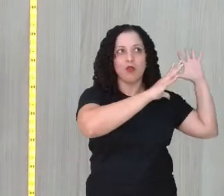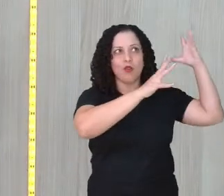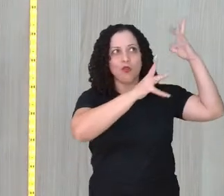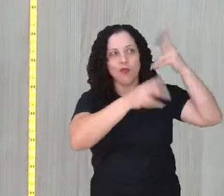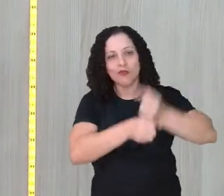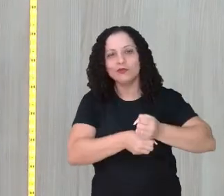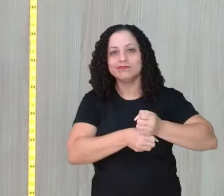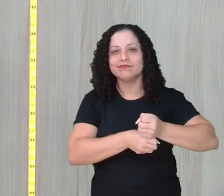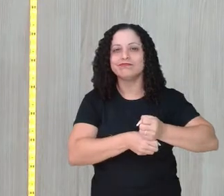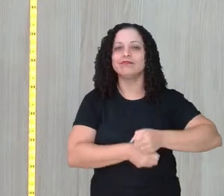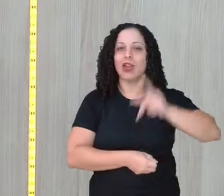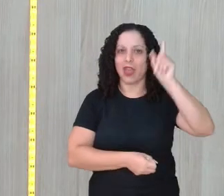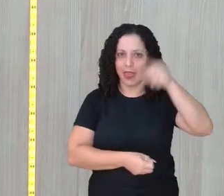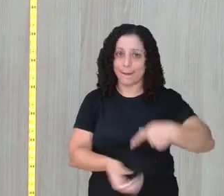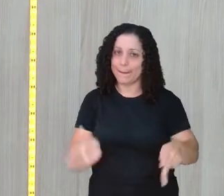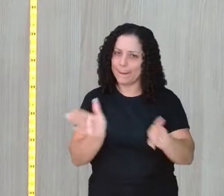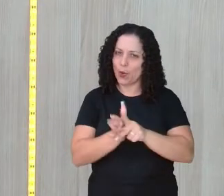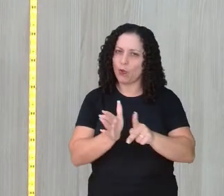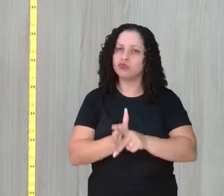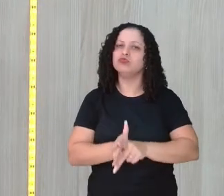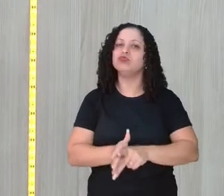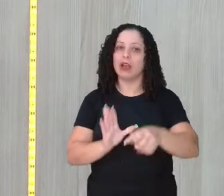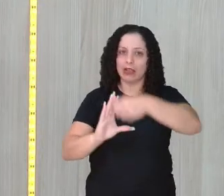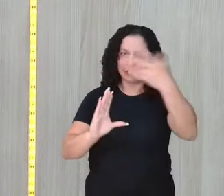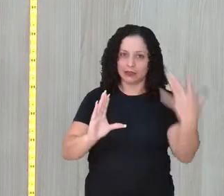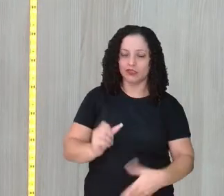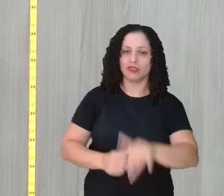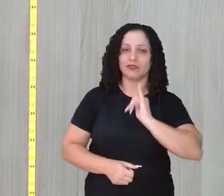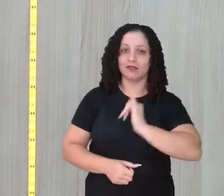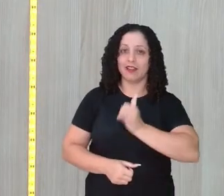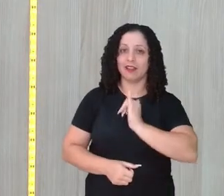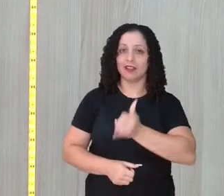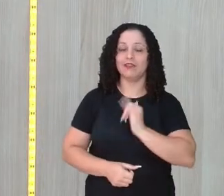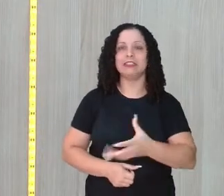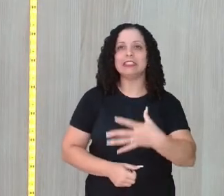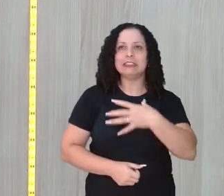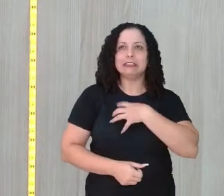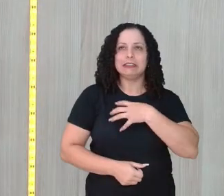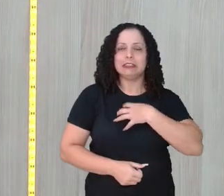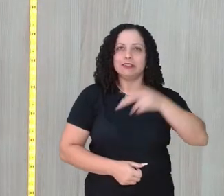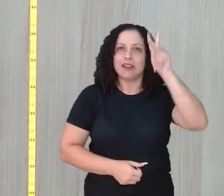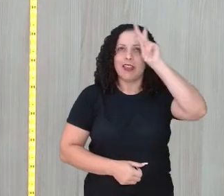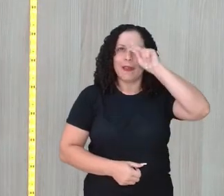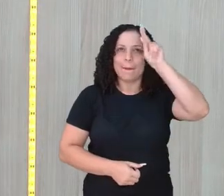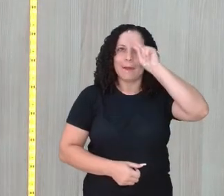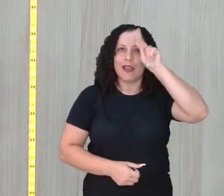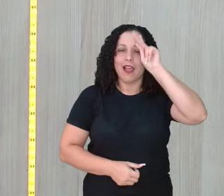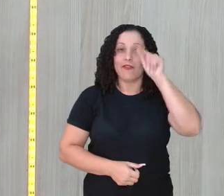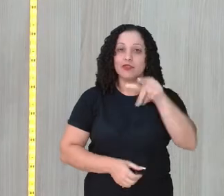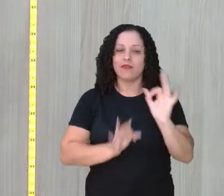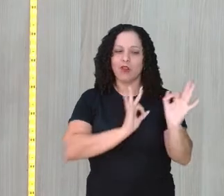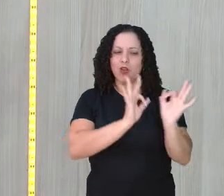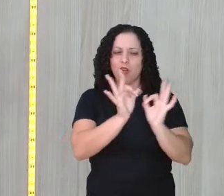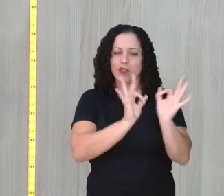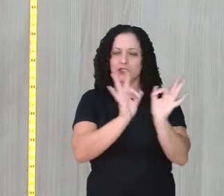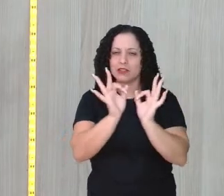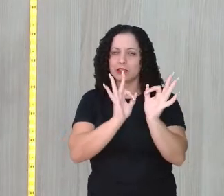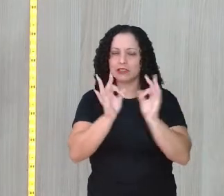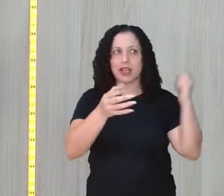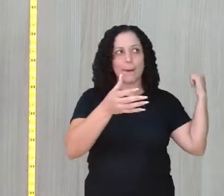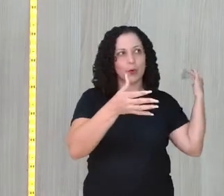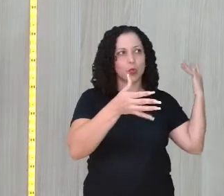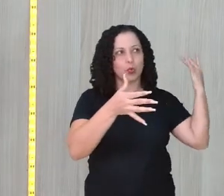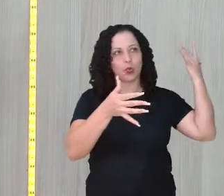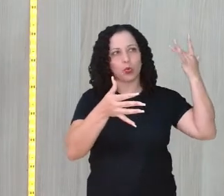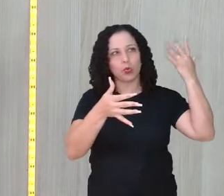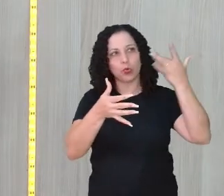rememorar é também um ato narrativo. Porque quando você vai contar uma lembrança para alguém, você vai ordenar os fatos em uma ordem